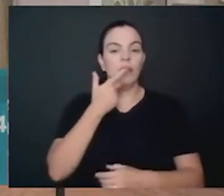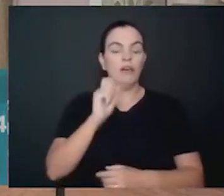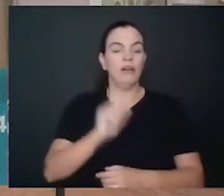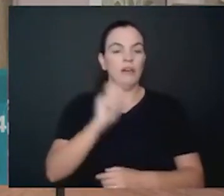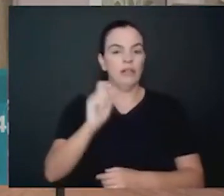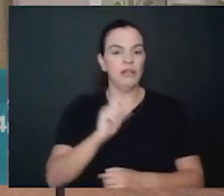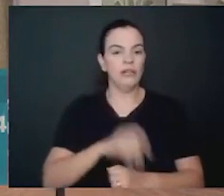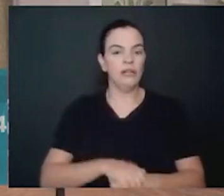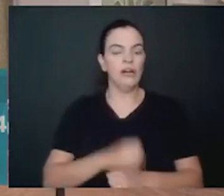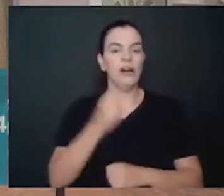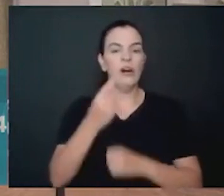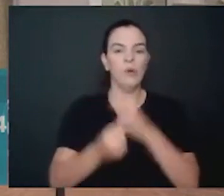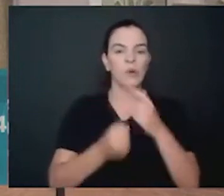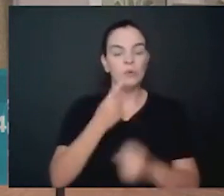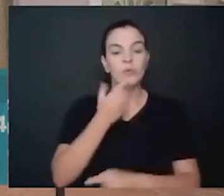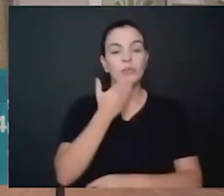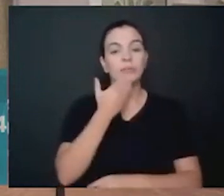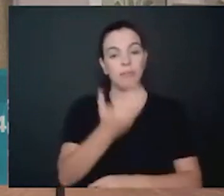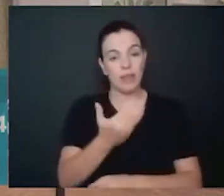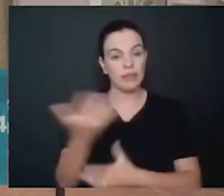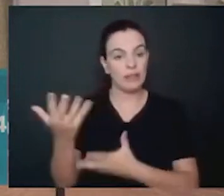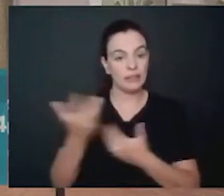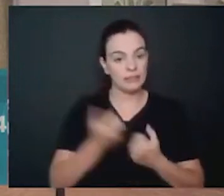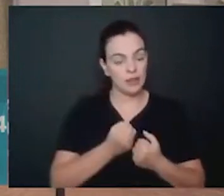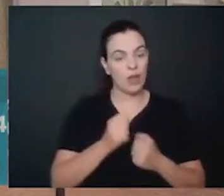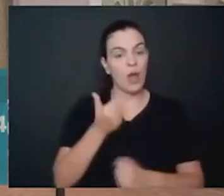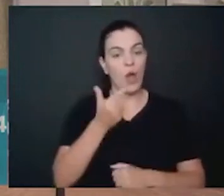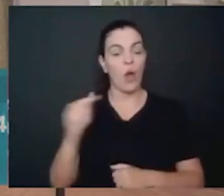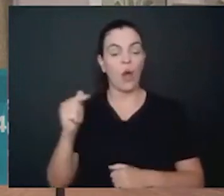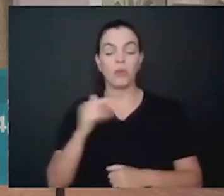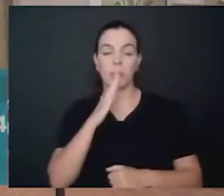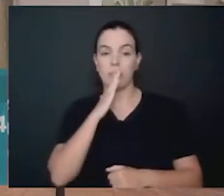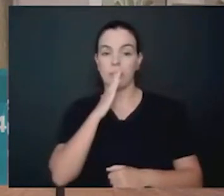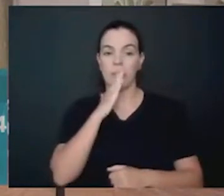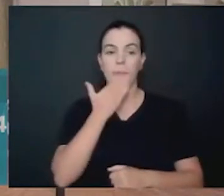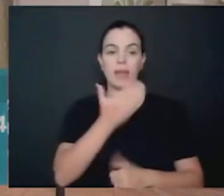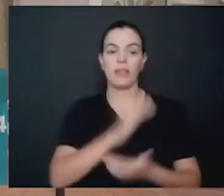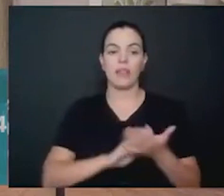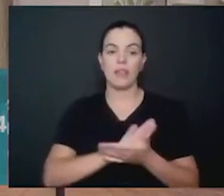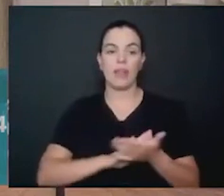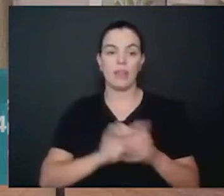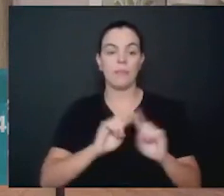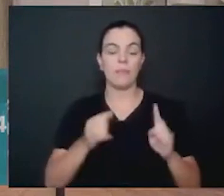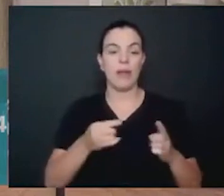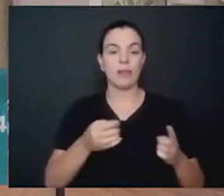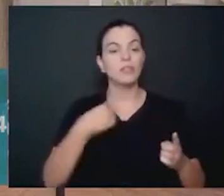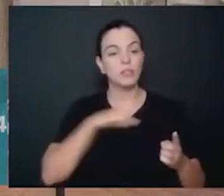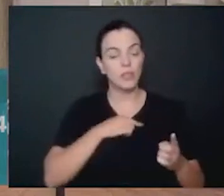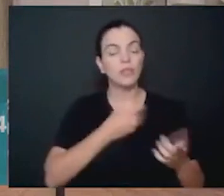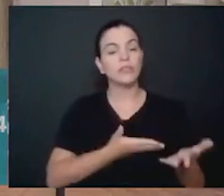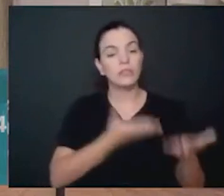pedem e recebem outros não pedem outros recebem sem pedir isso que é